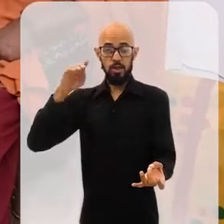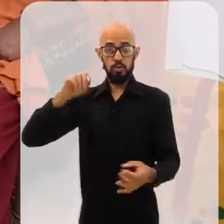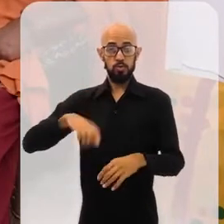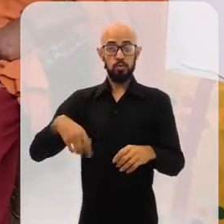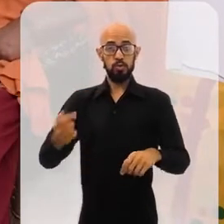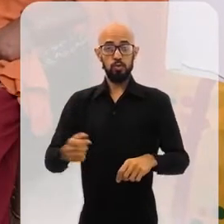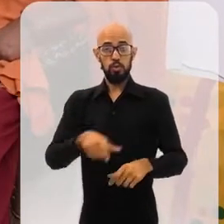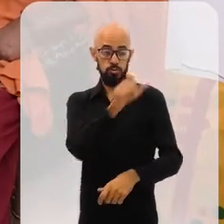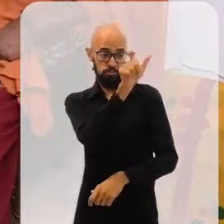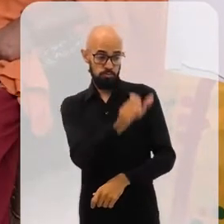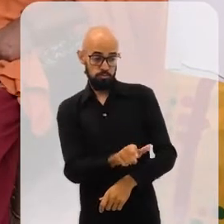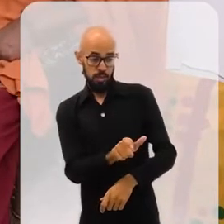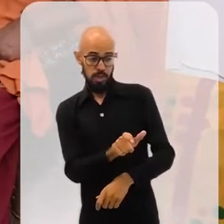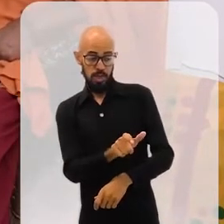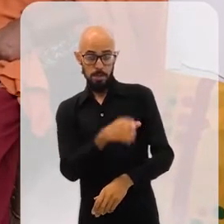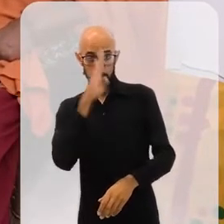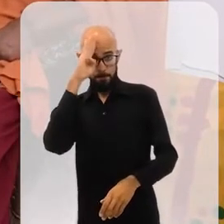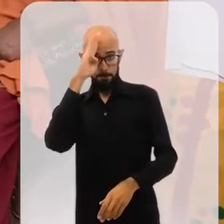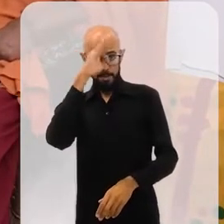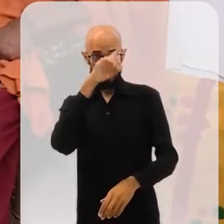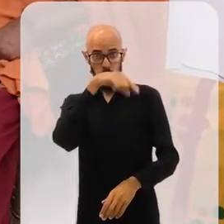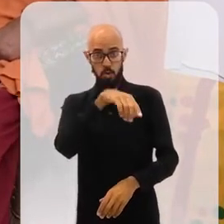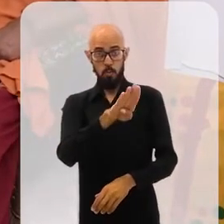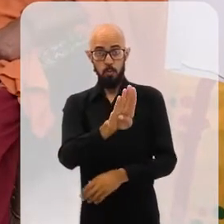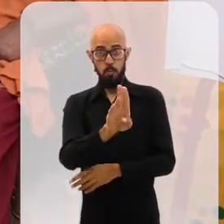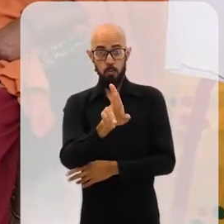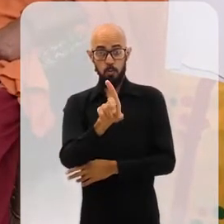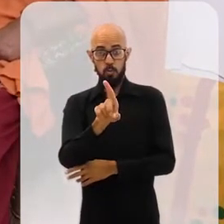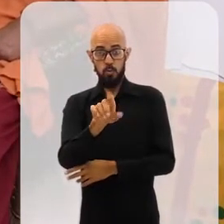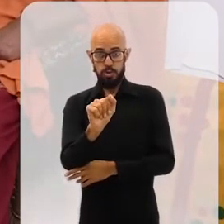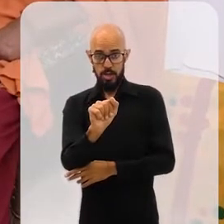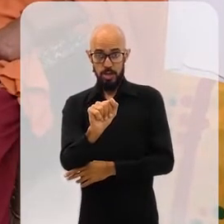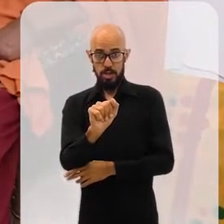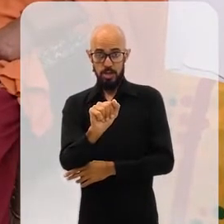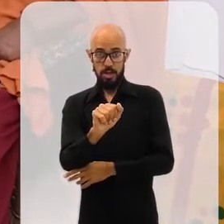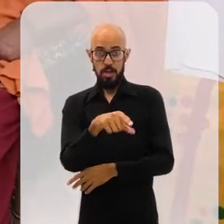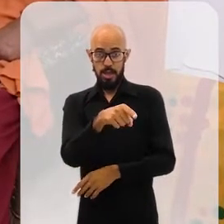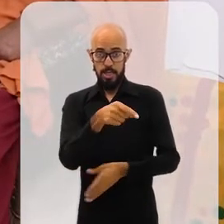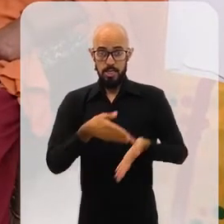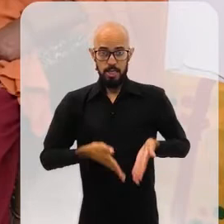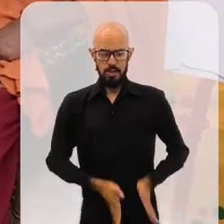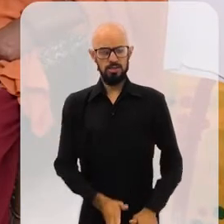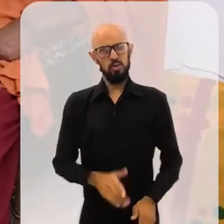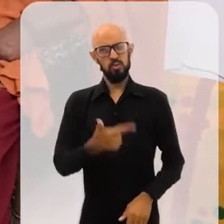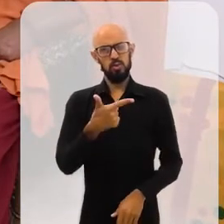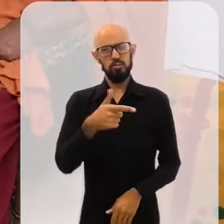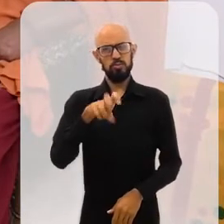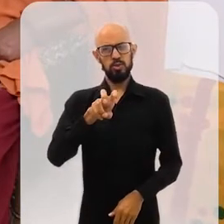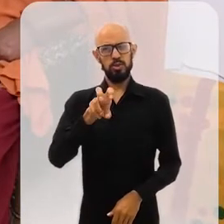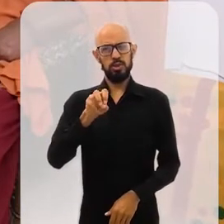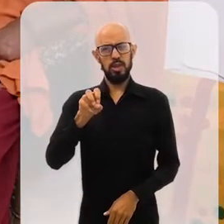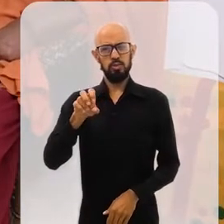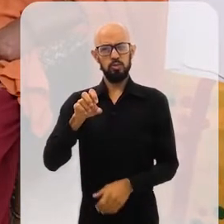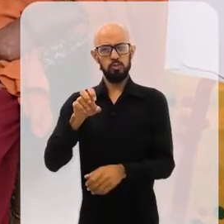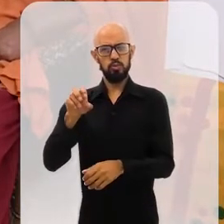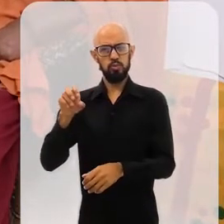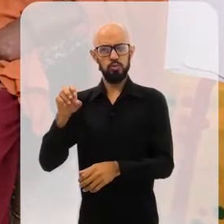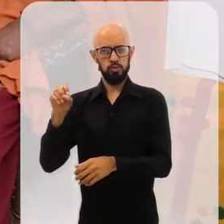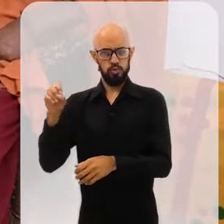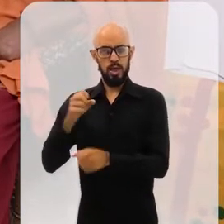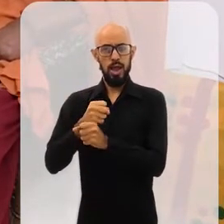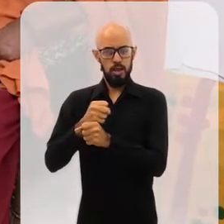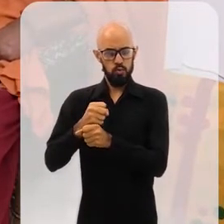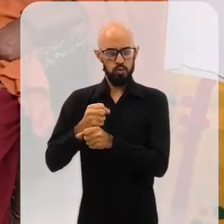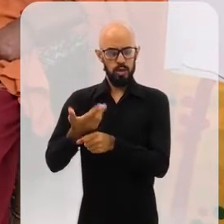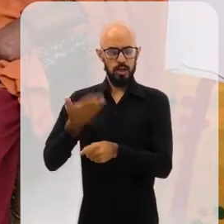central, que é o Buda Sakyamuni. Buda Sakyamuni, ele nasceu há 2.500 anos atrás, numa